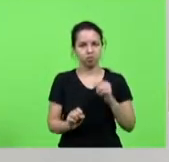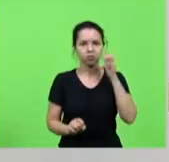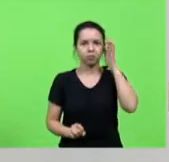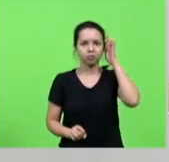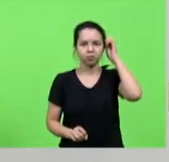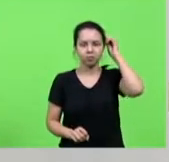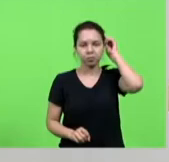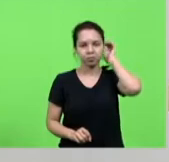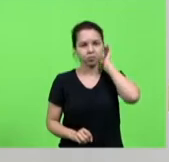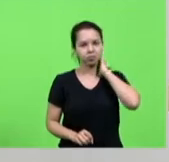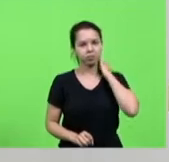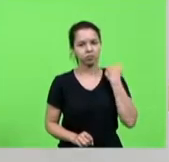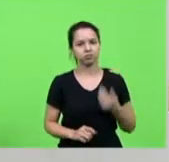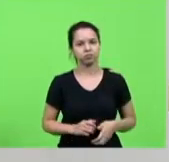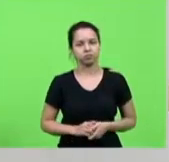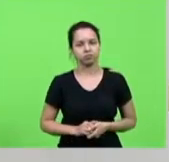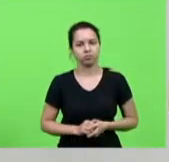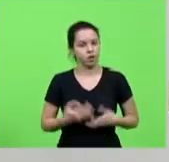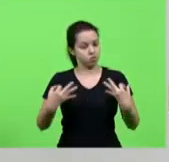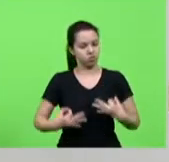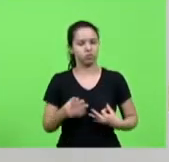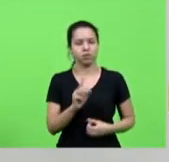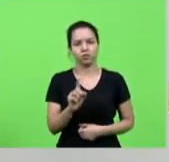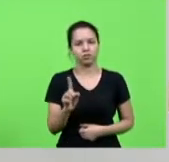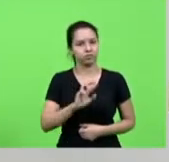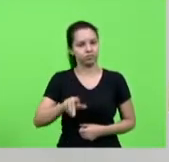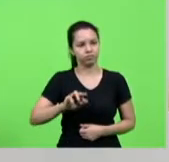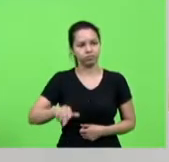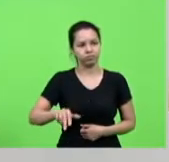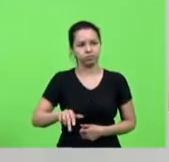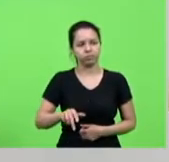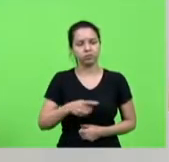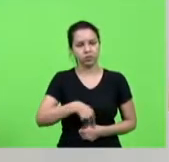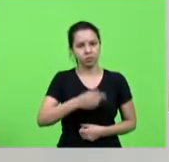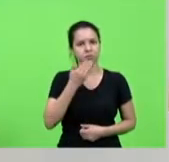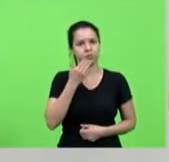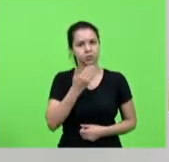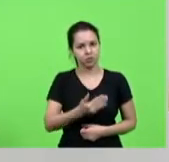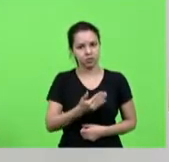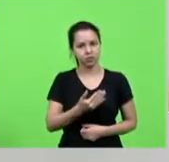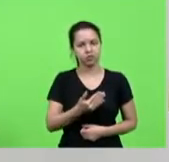Isso não é justo. Então, esse é o nosso pleito ali para que seja feita